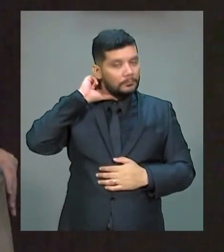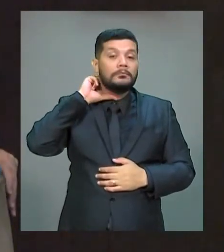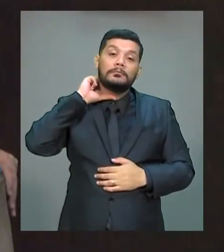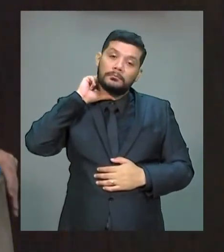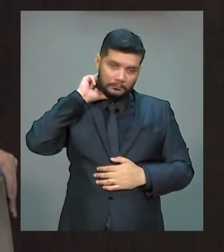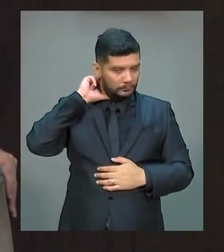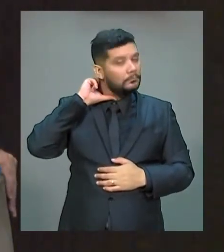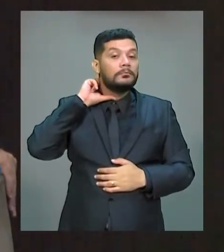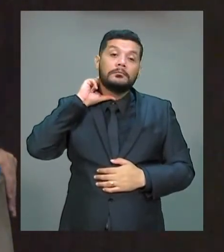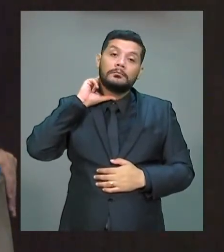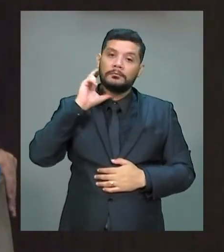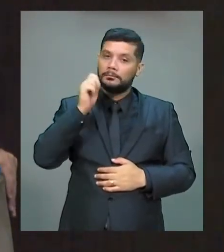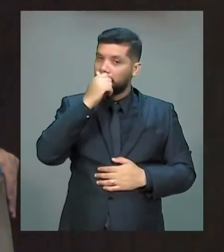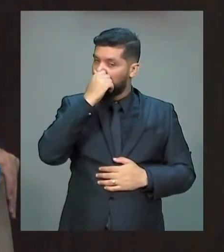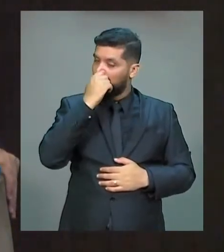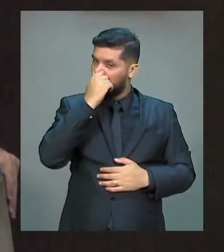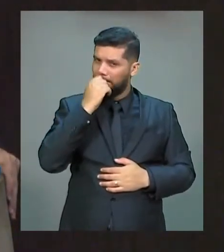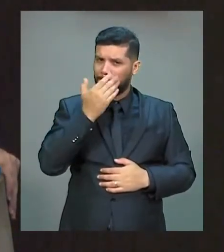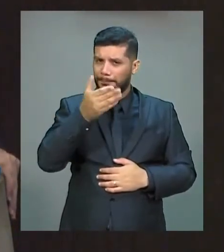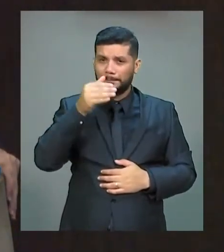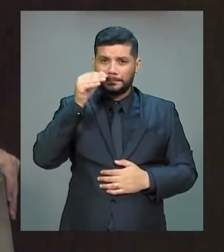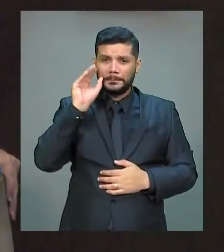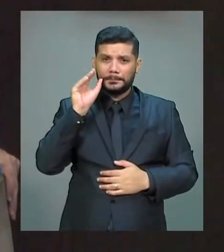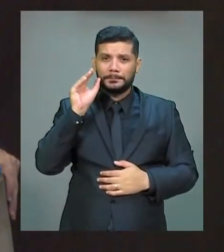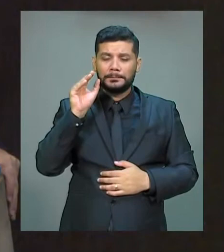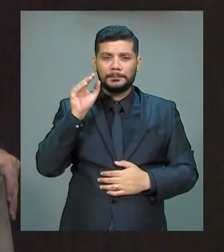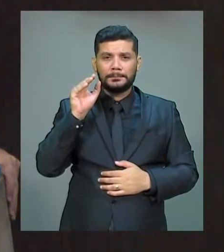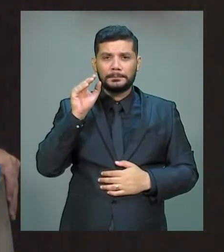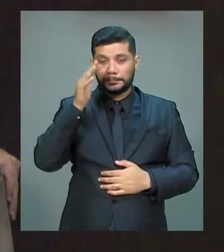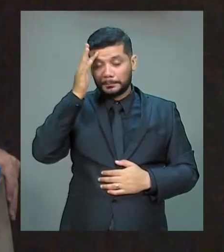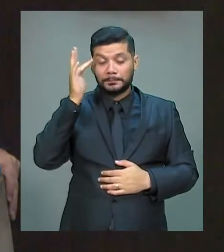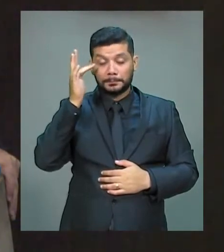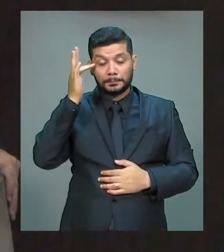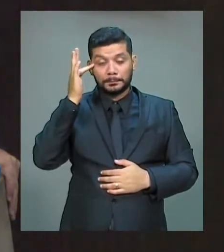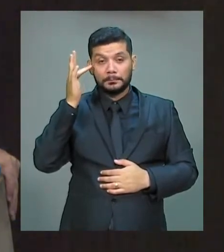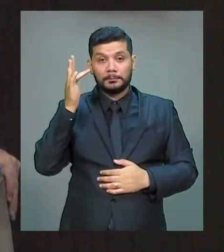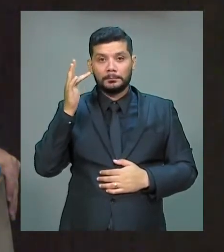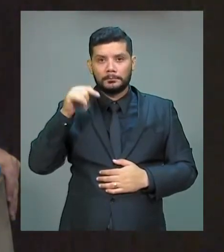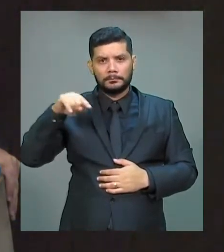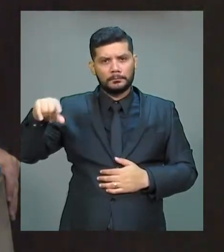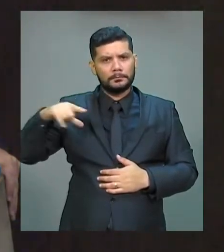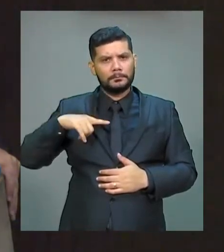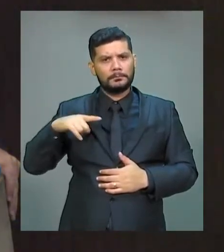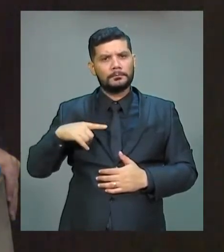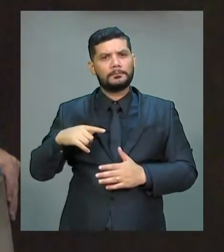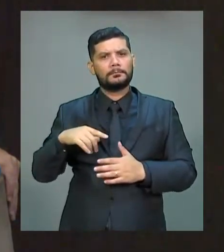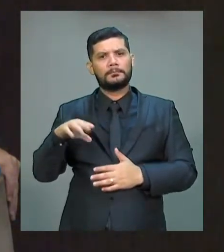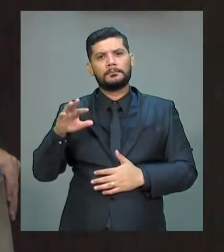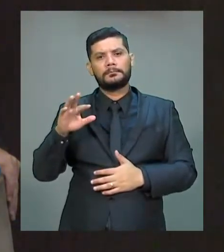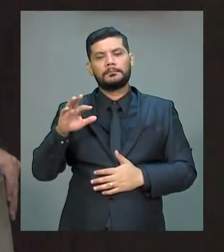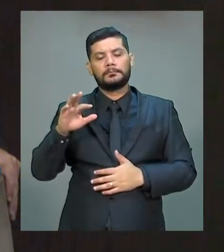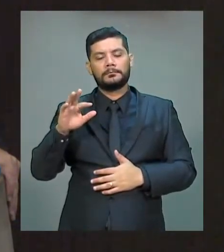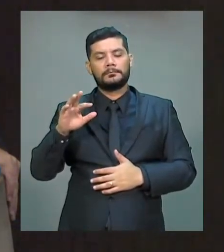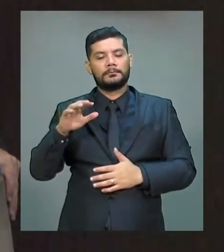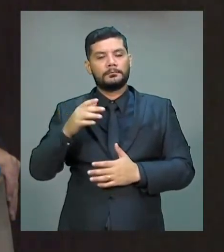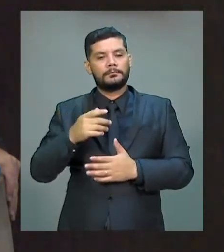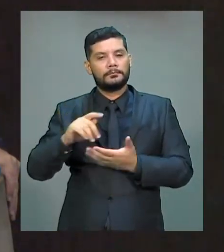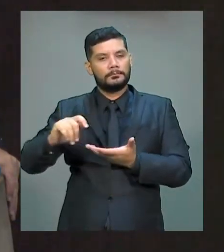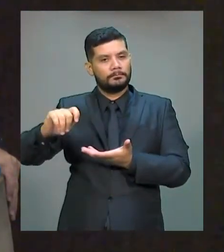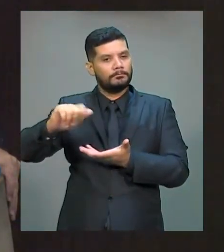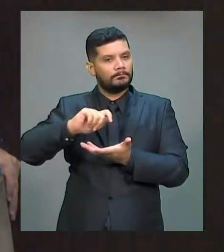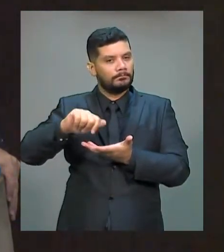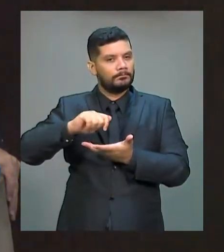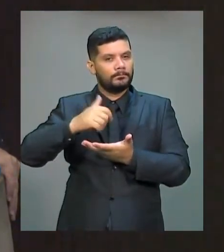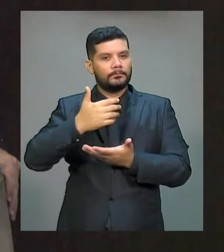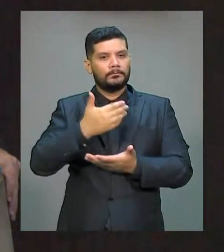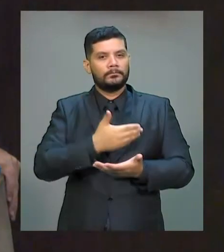Vossa Excelência tem com o governador, nós temos um instrumento no Ceará, 2 instrumentos, o Fundo de Combate à Pobreza e o Fundo de Emergência Fiscal. Eu